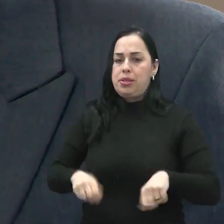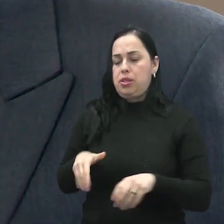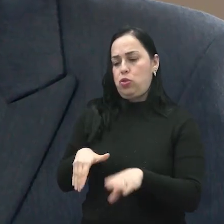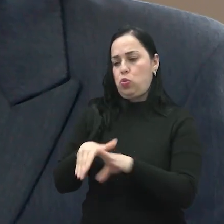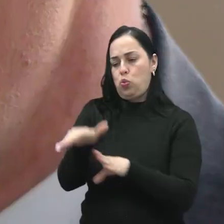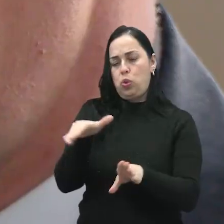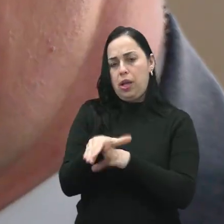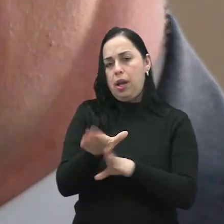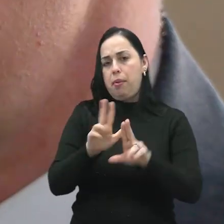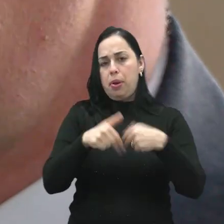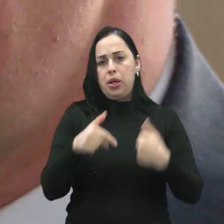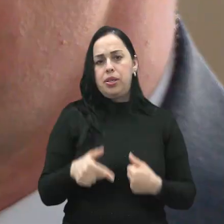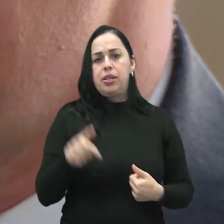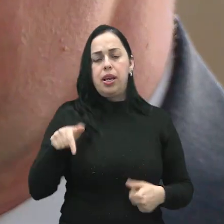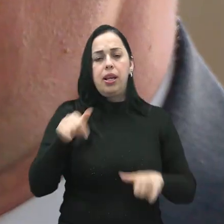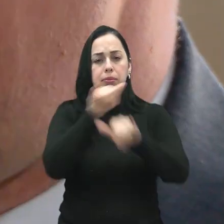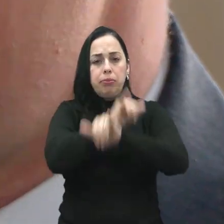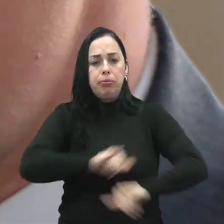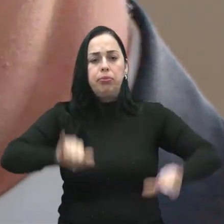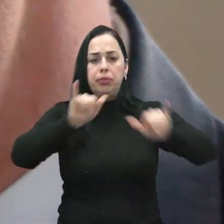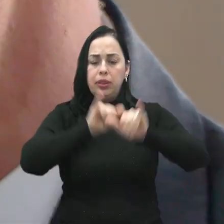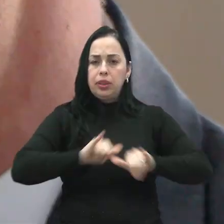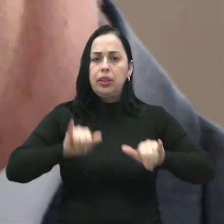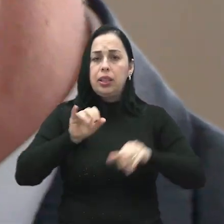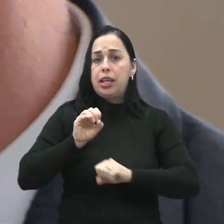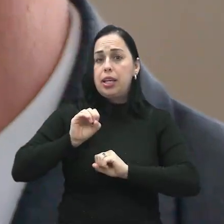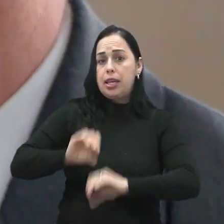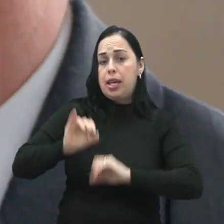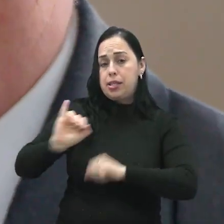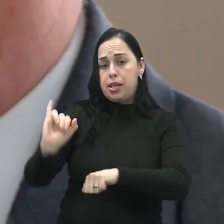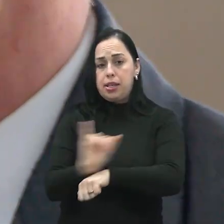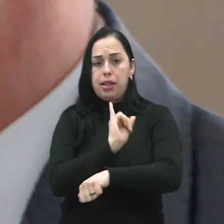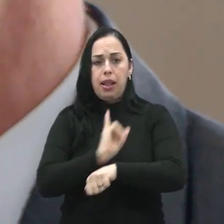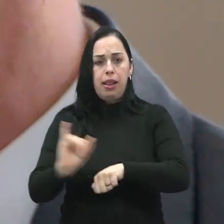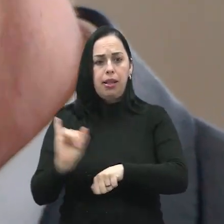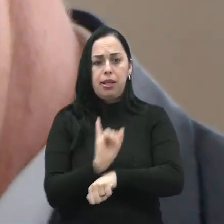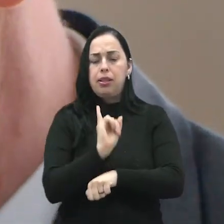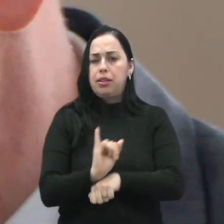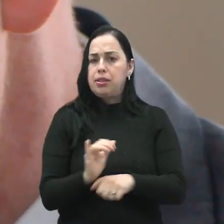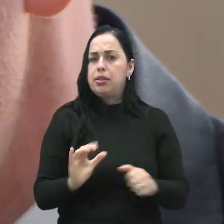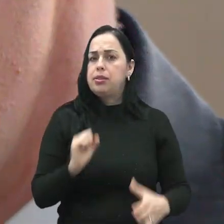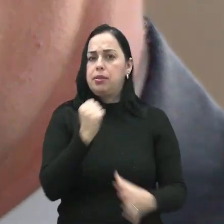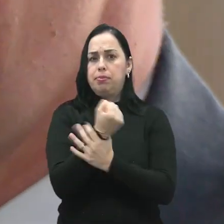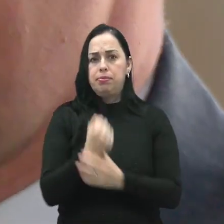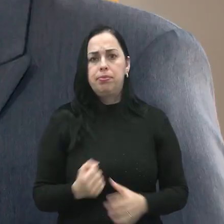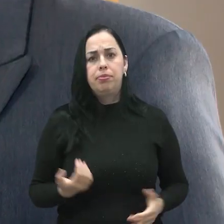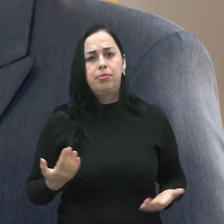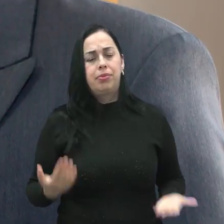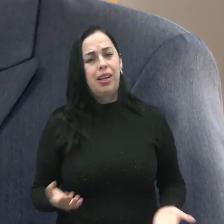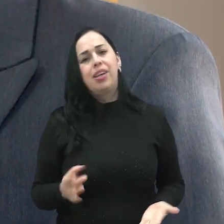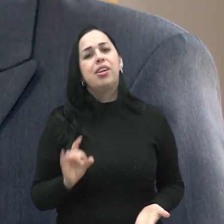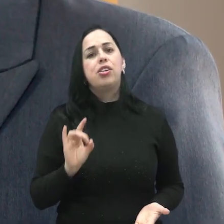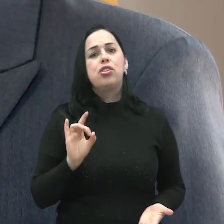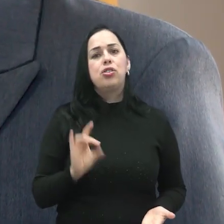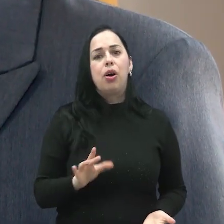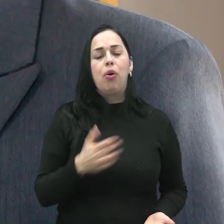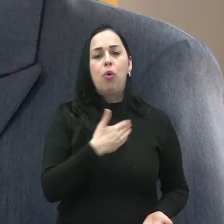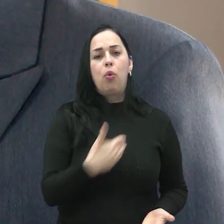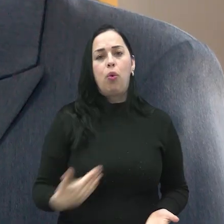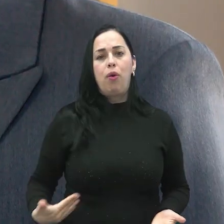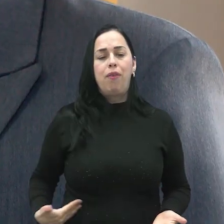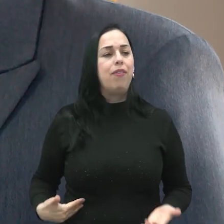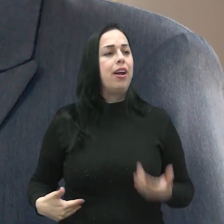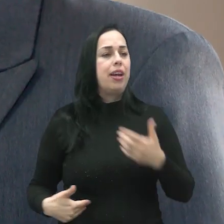os usuários. Por isso, ele defende campanhas educativas que ensinem o uso seguro da internet. Não basta só o